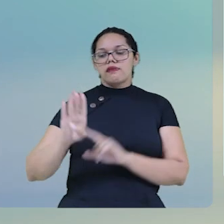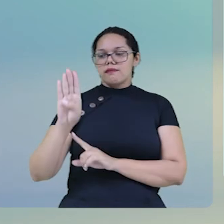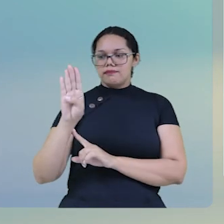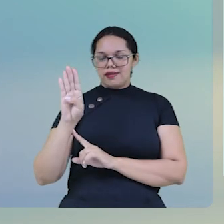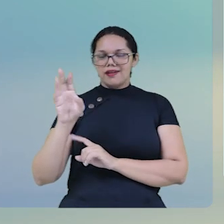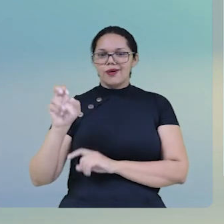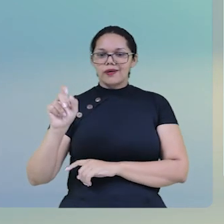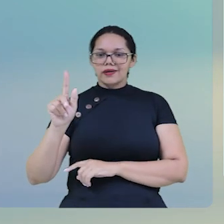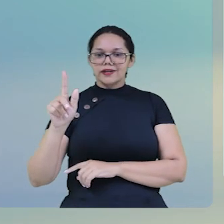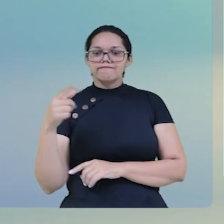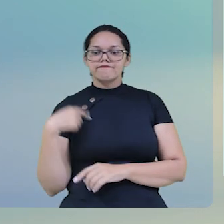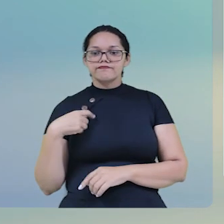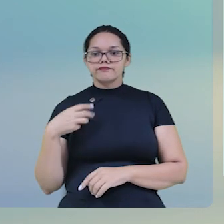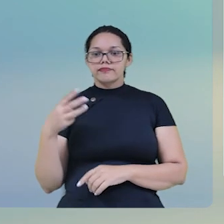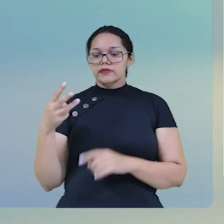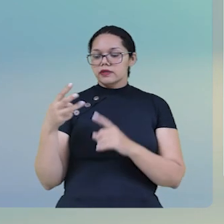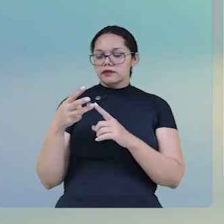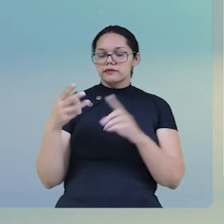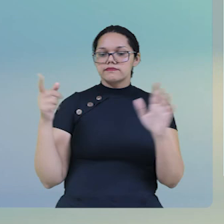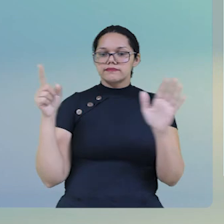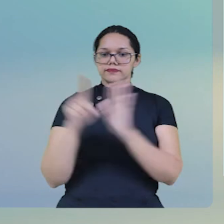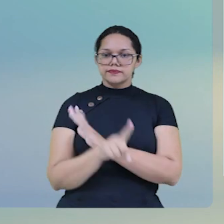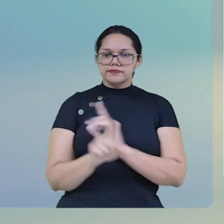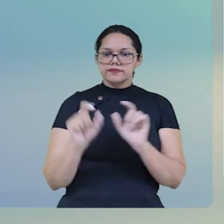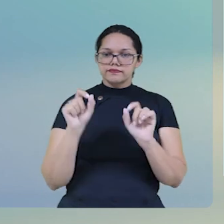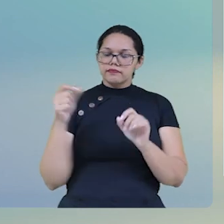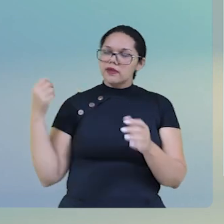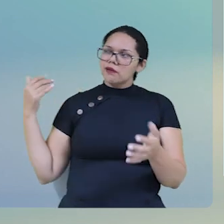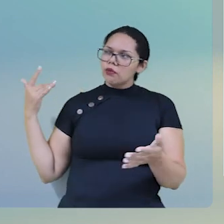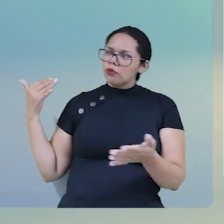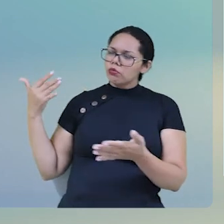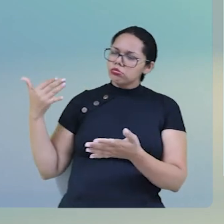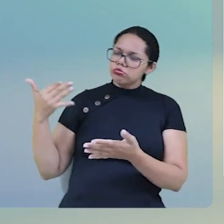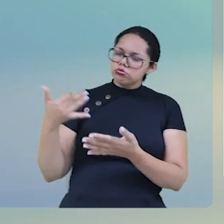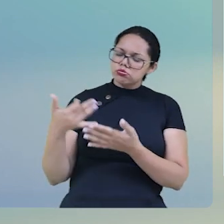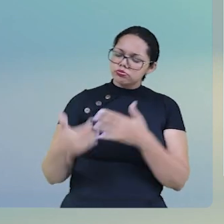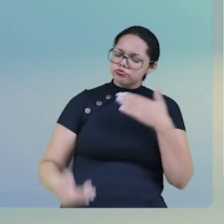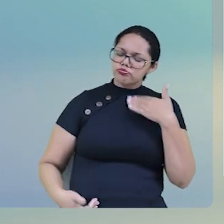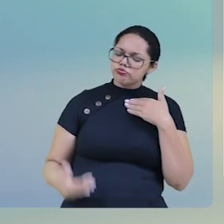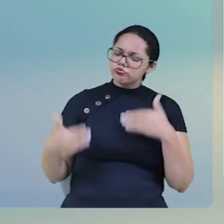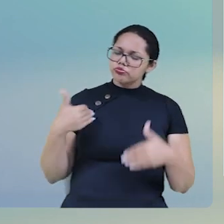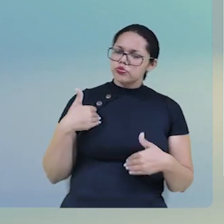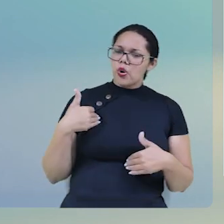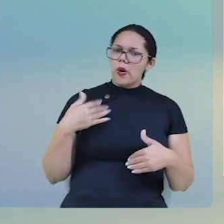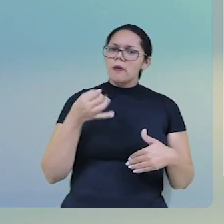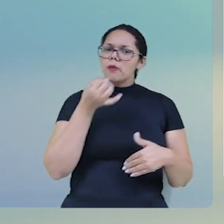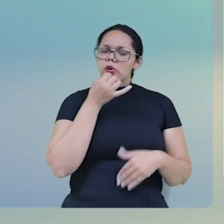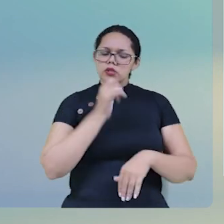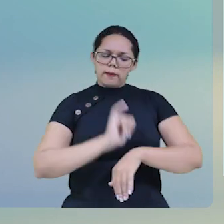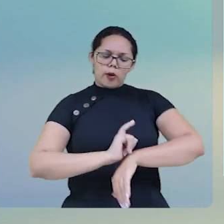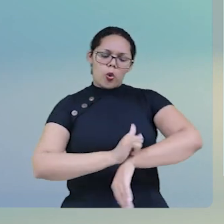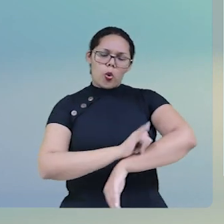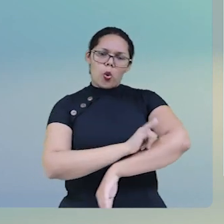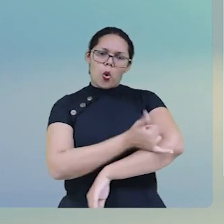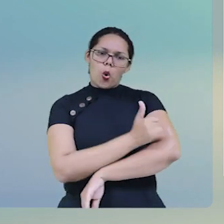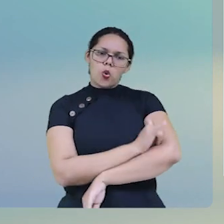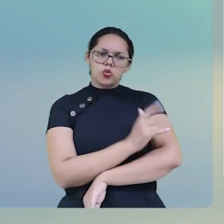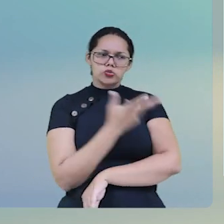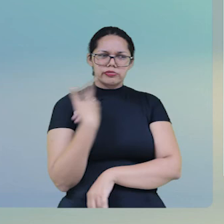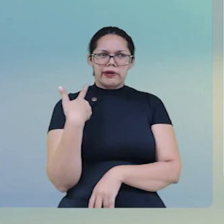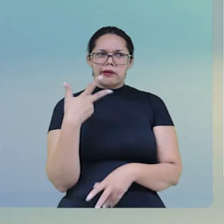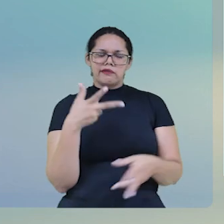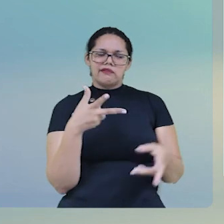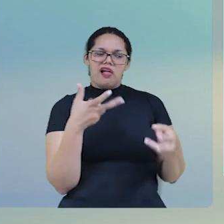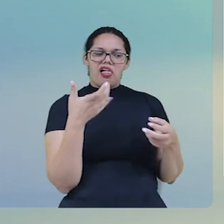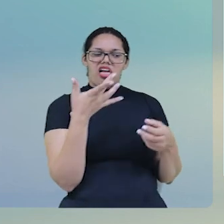E a próxima questão vem falar aí também do corpo ao longo da história, né? O que dizer de um corpo flácido, gordo, considerado